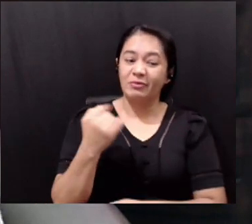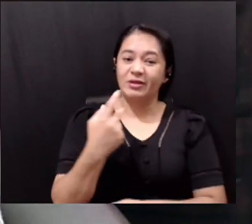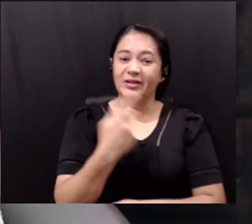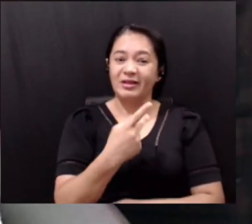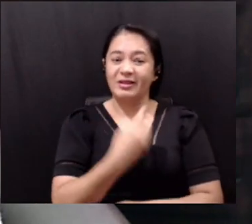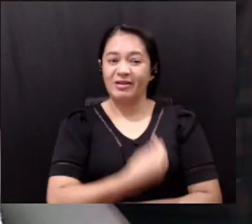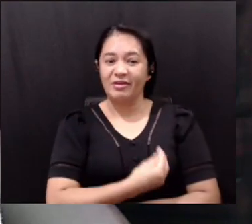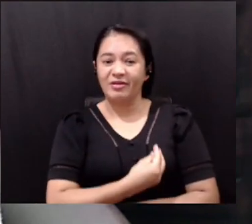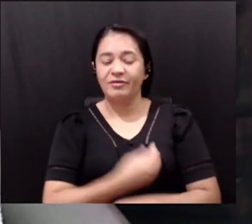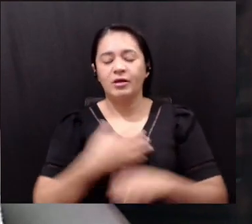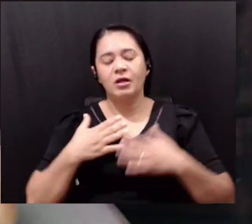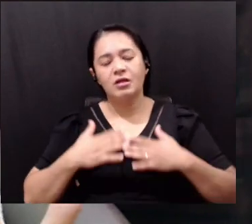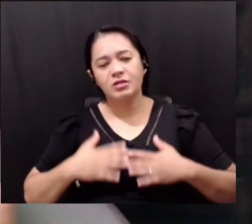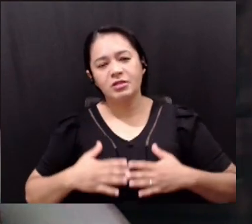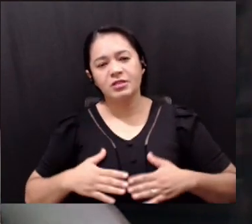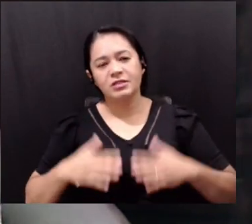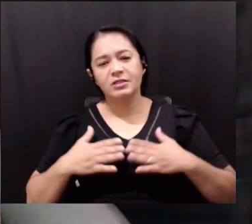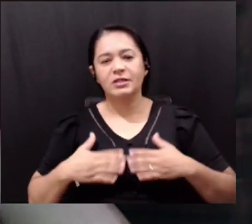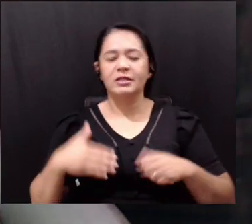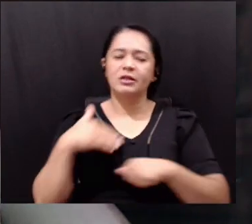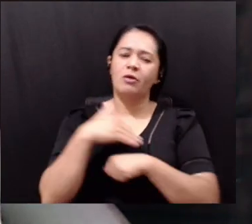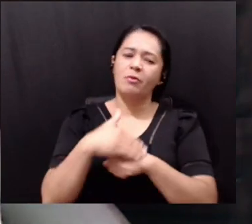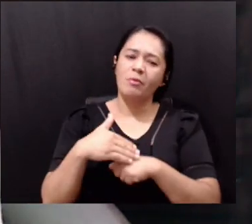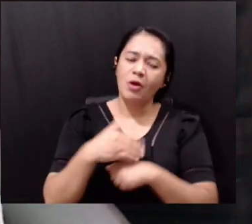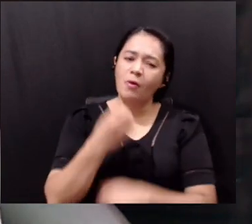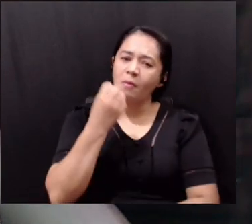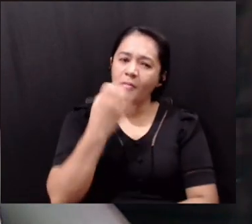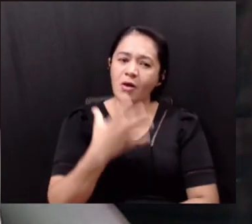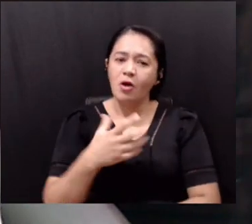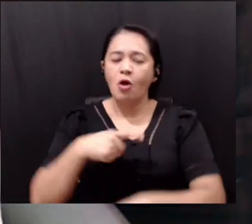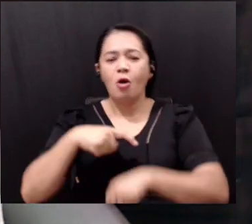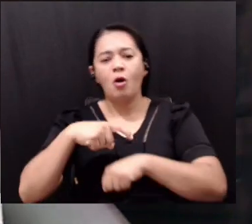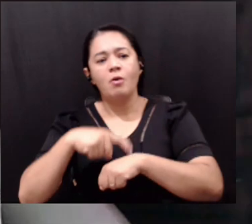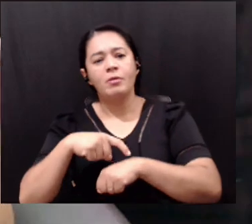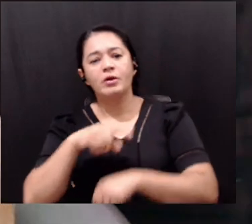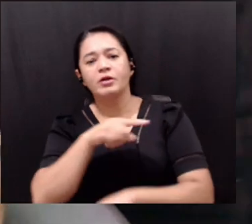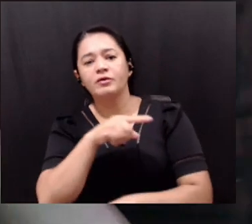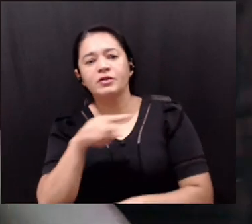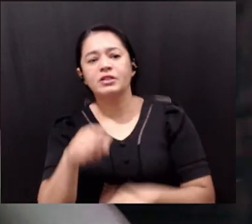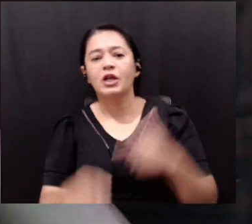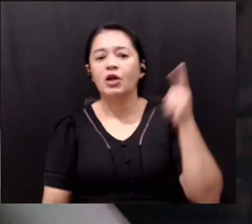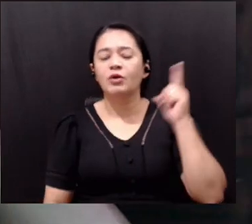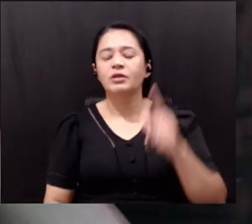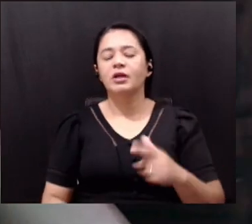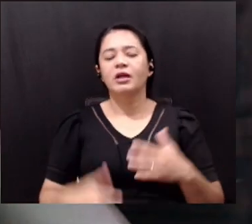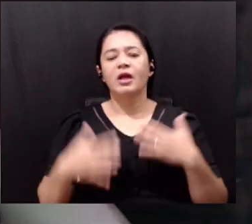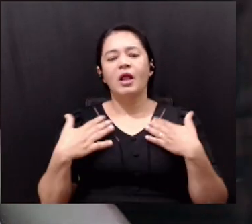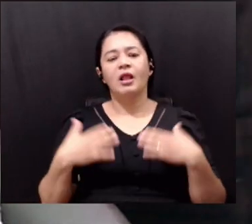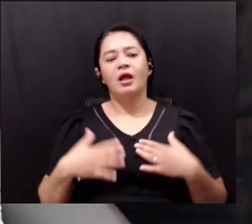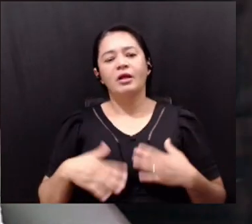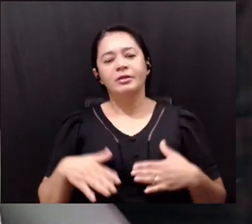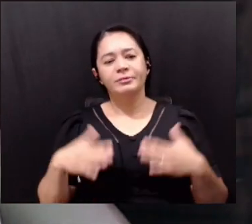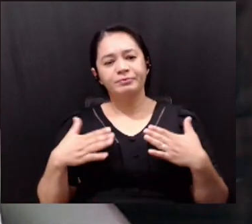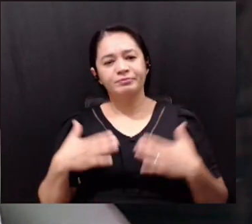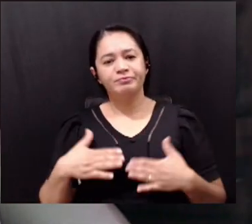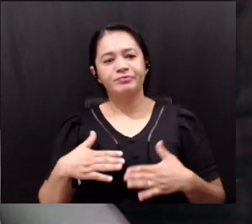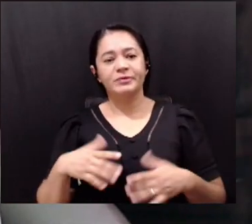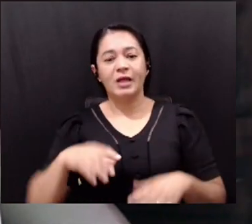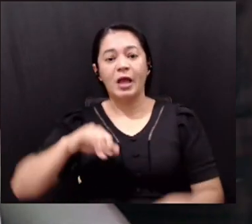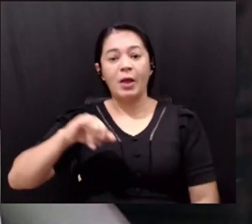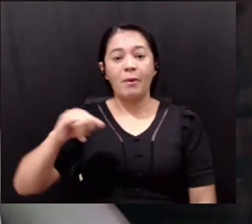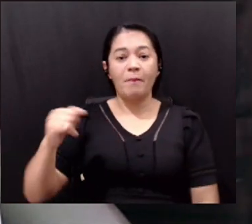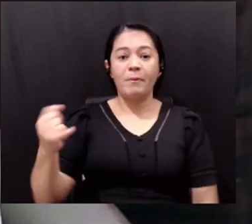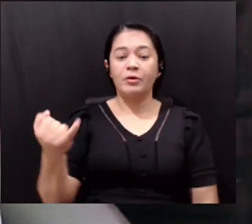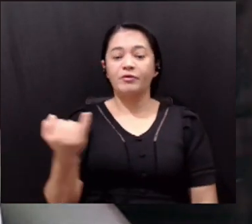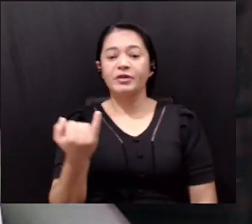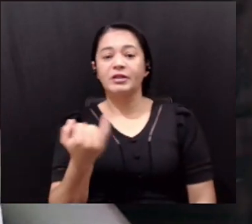descanso, uma boa conversa, aquele momento em que você consegue dar uma relaxada, consegue aproveitar outras coisas da